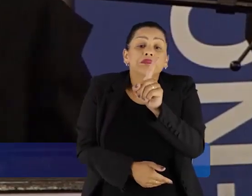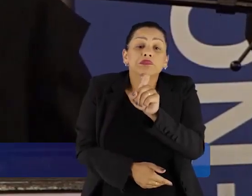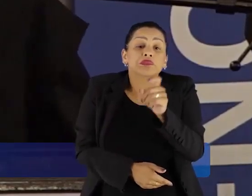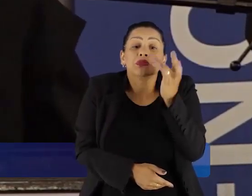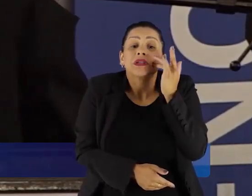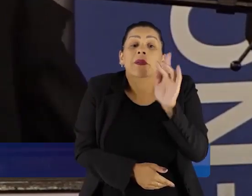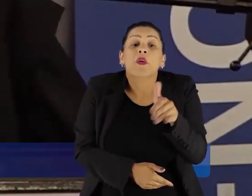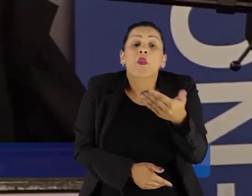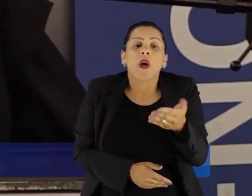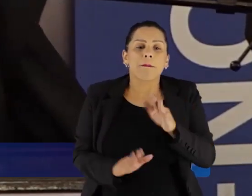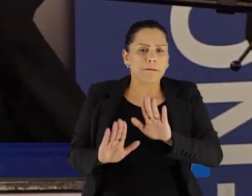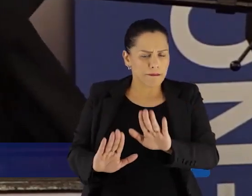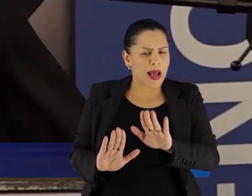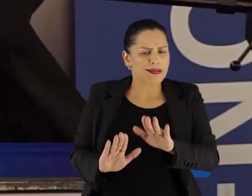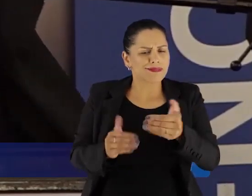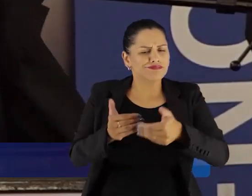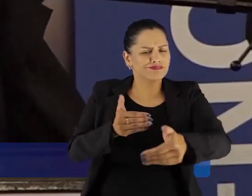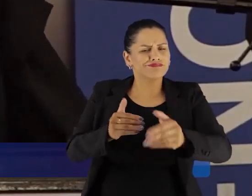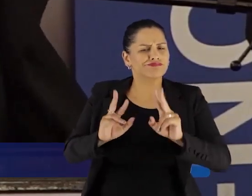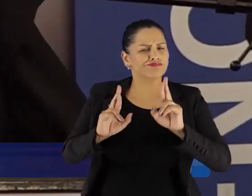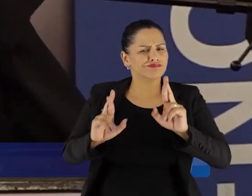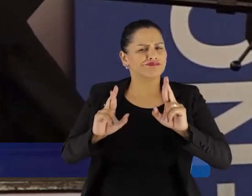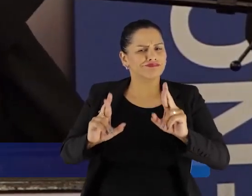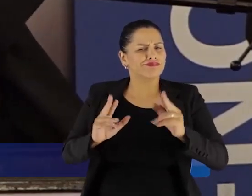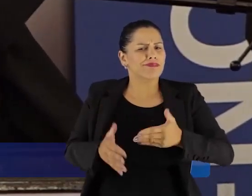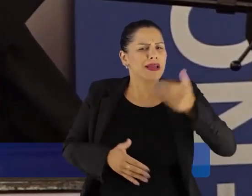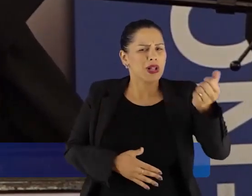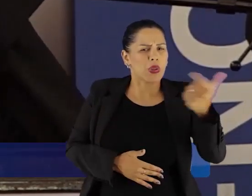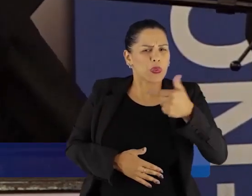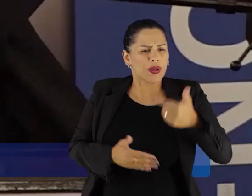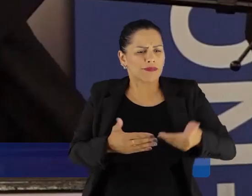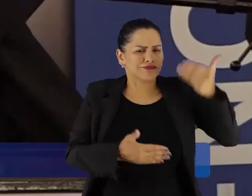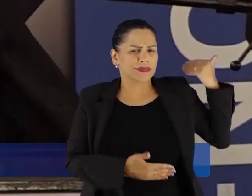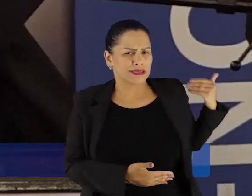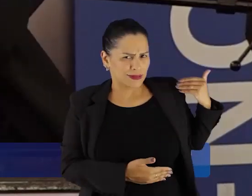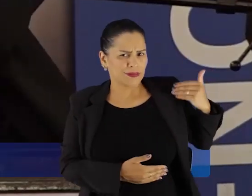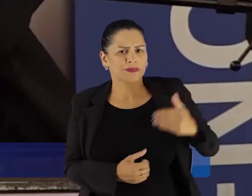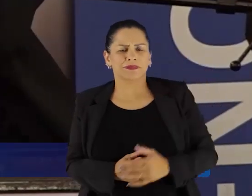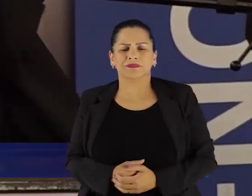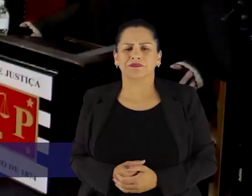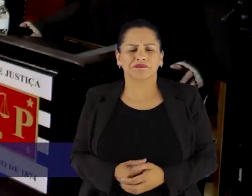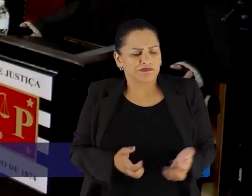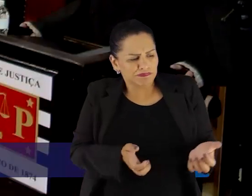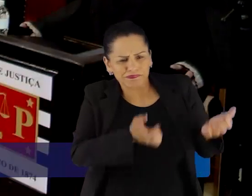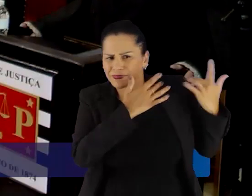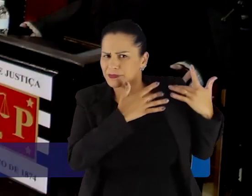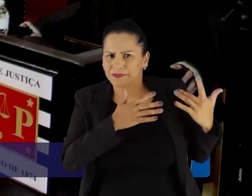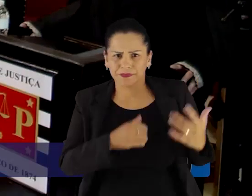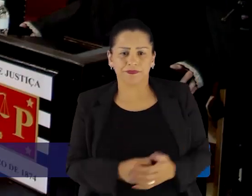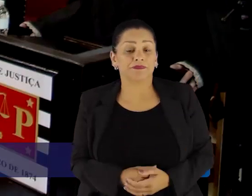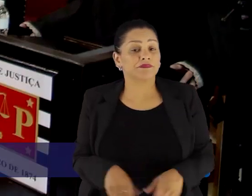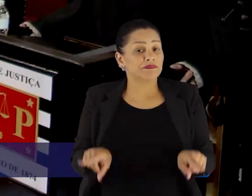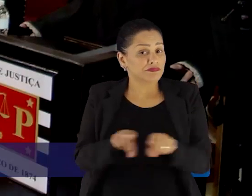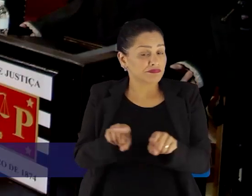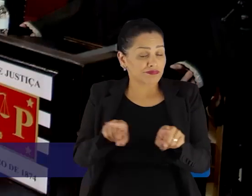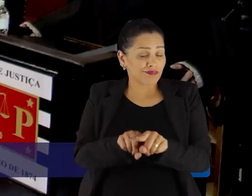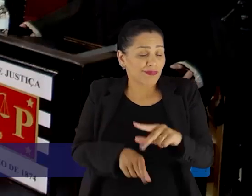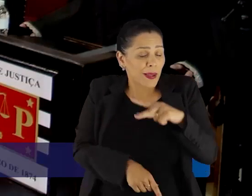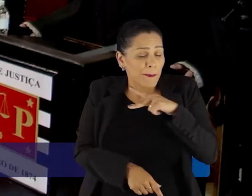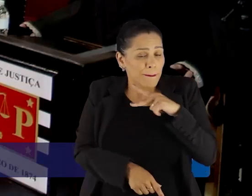mas certamente terá que ser melhor do que aquele que abandonamos por fim eu quero aí em caráter